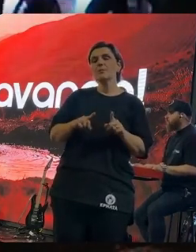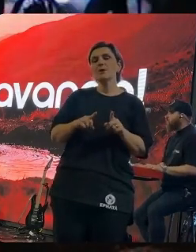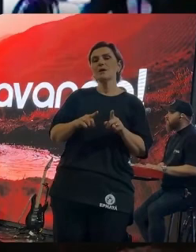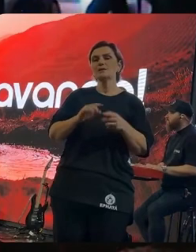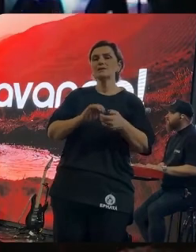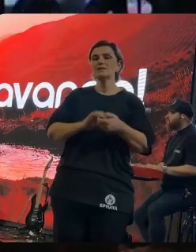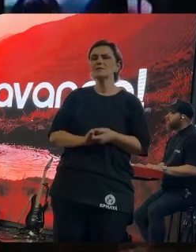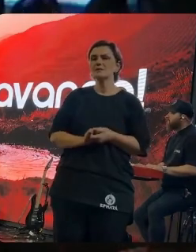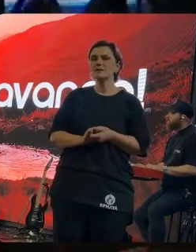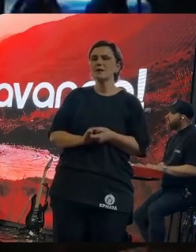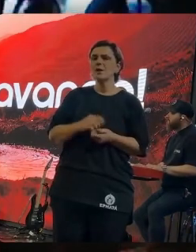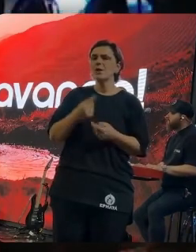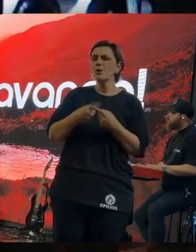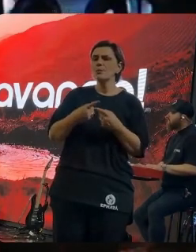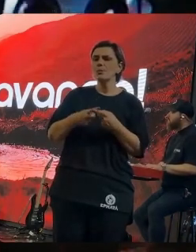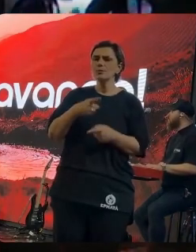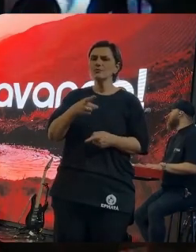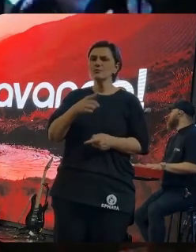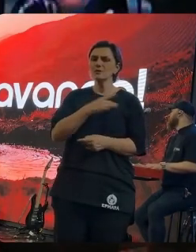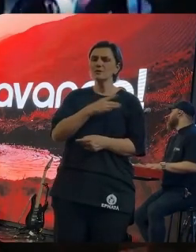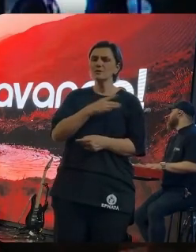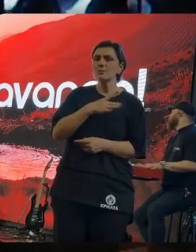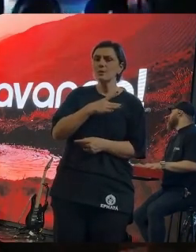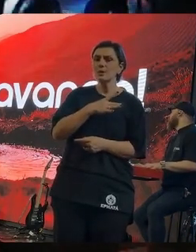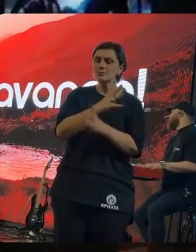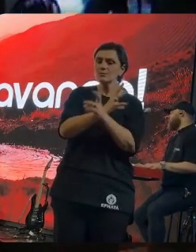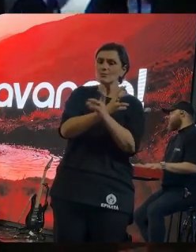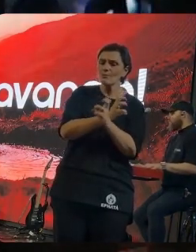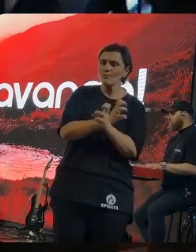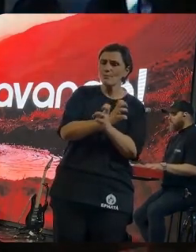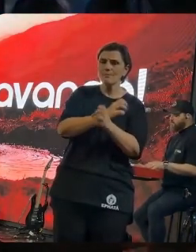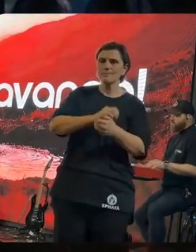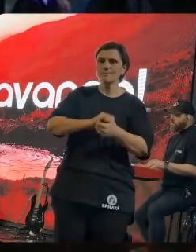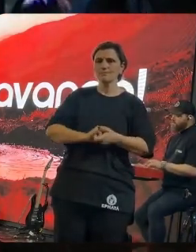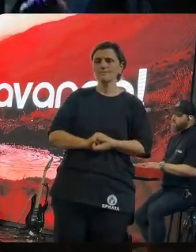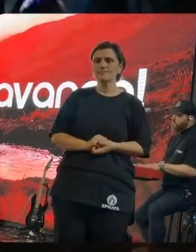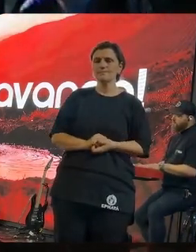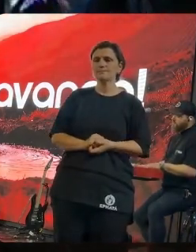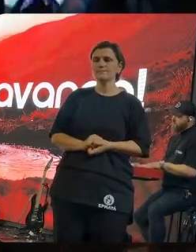uma coisa: por que você está com tanto medo do deserto?